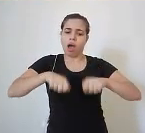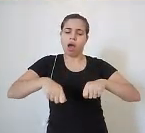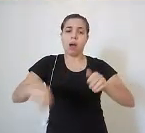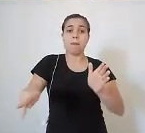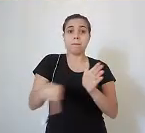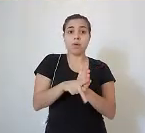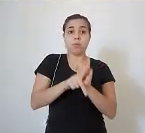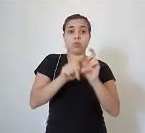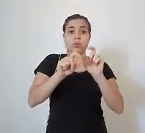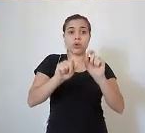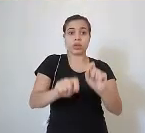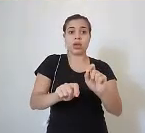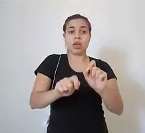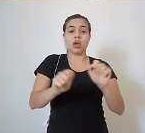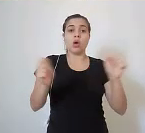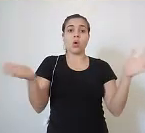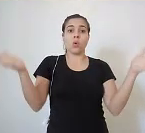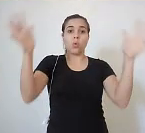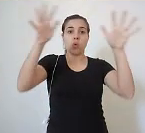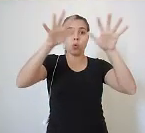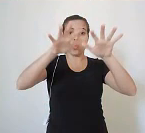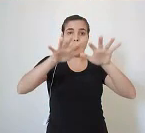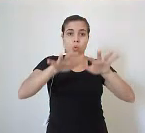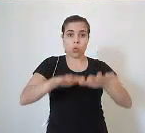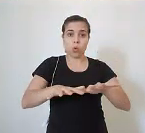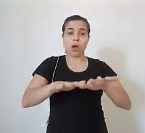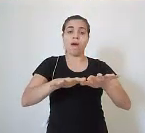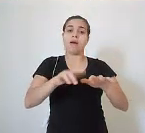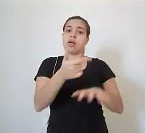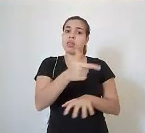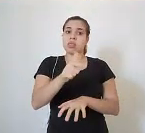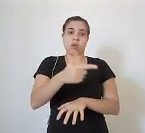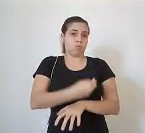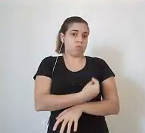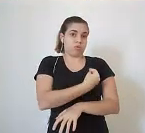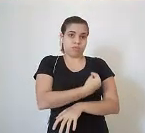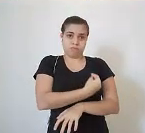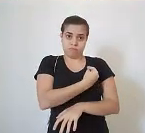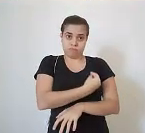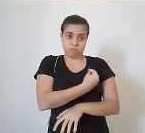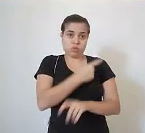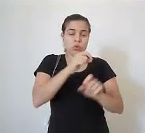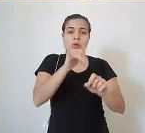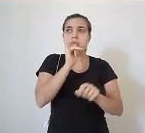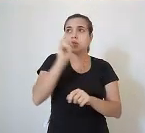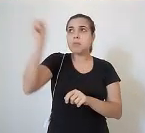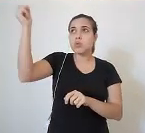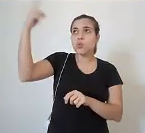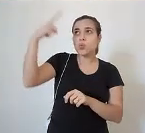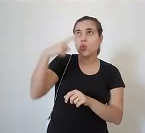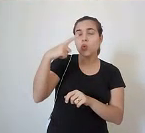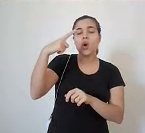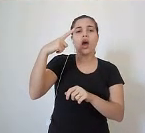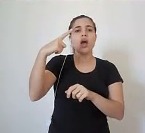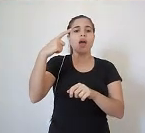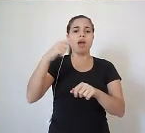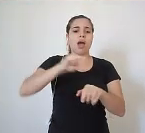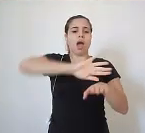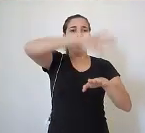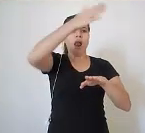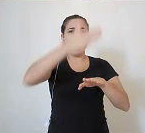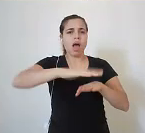as condições abióticas daquele meio, ou seja, com a temperatura, intensidade